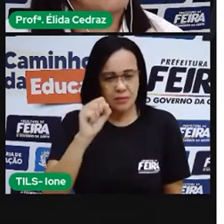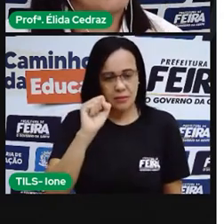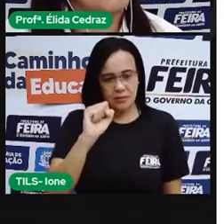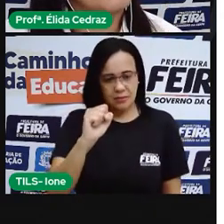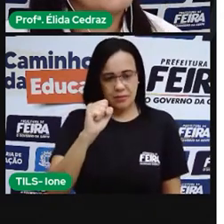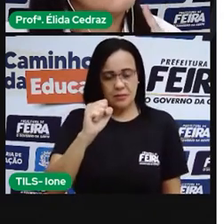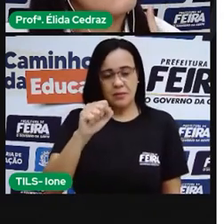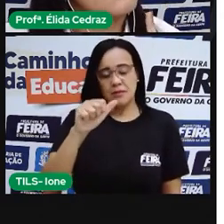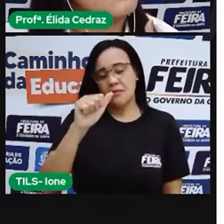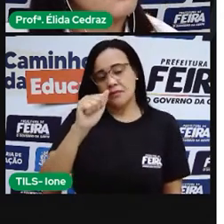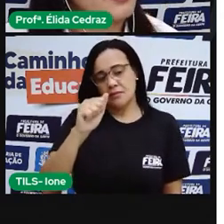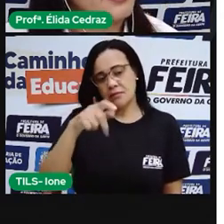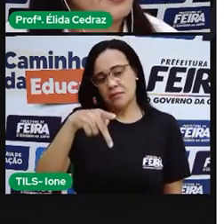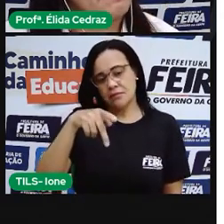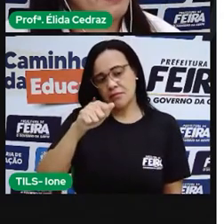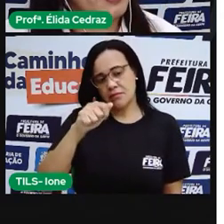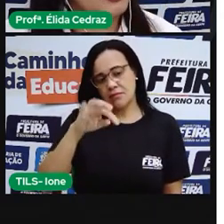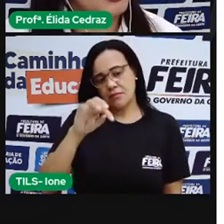Sapato,